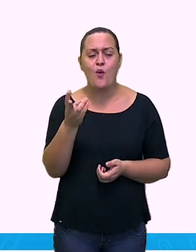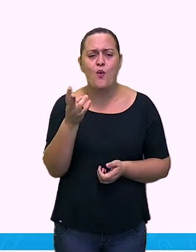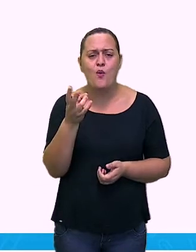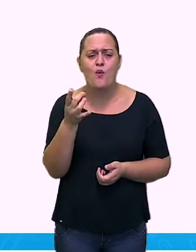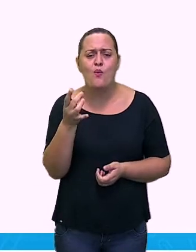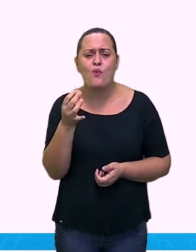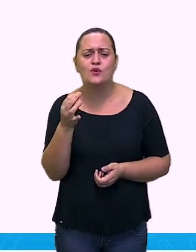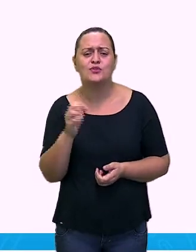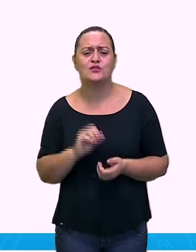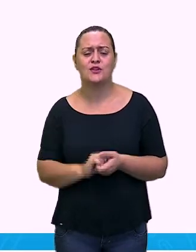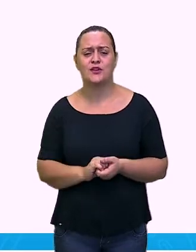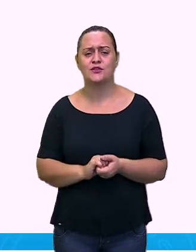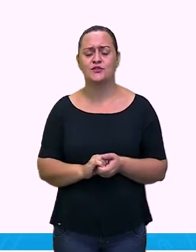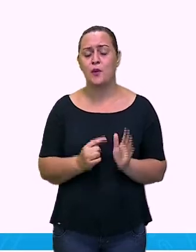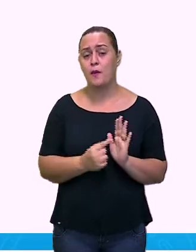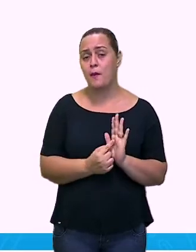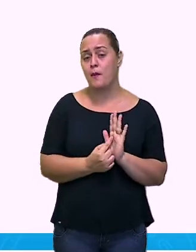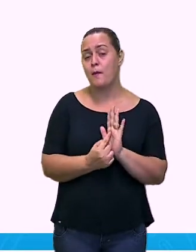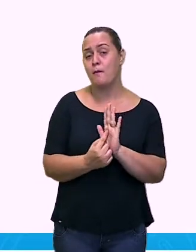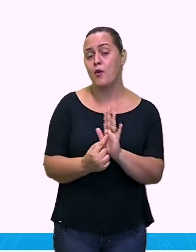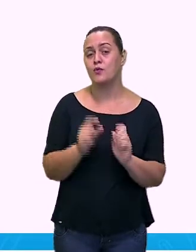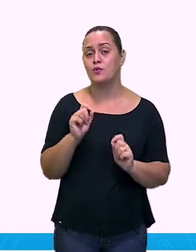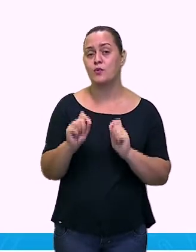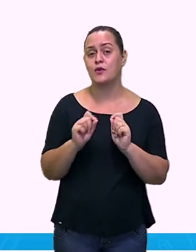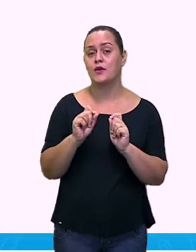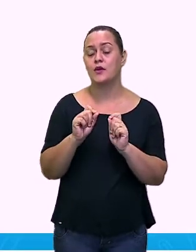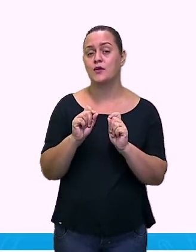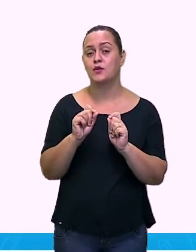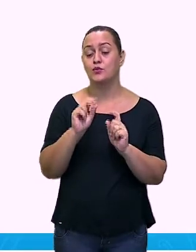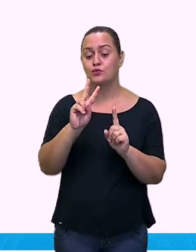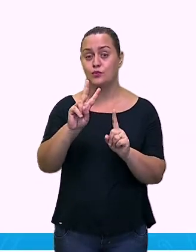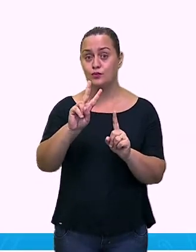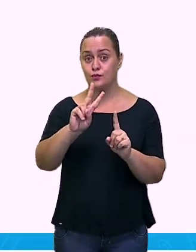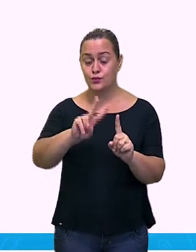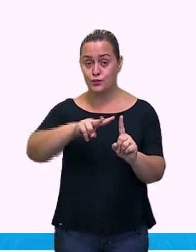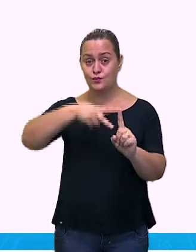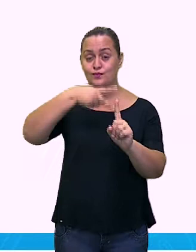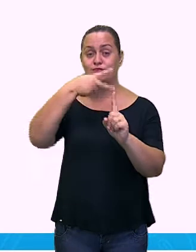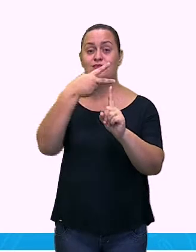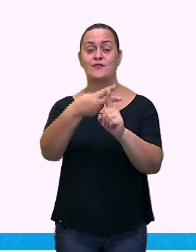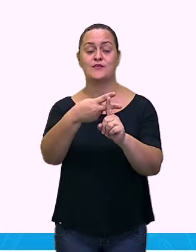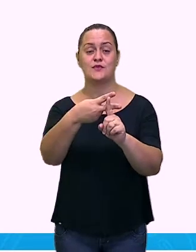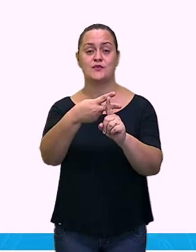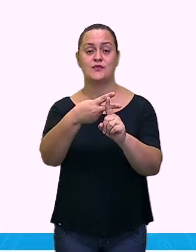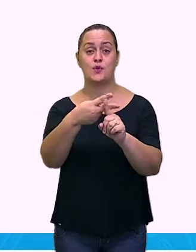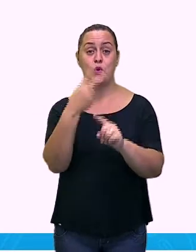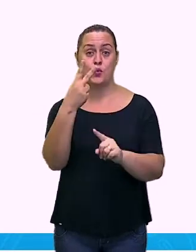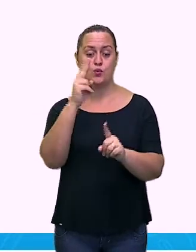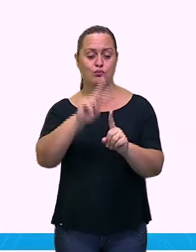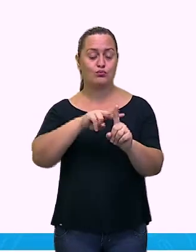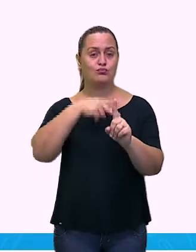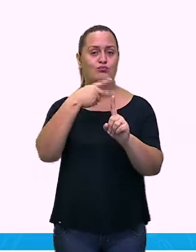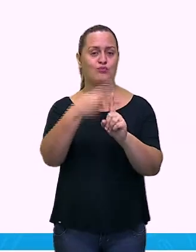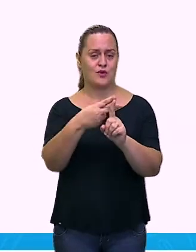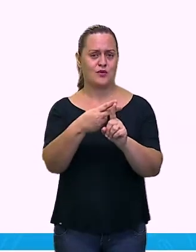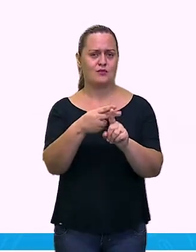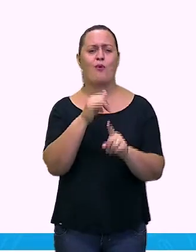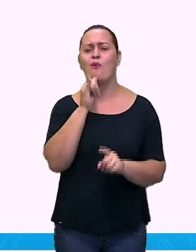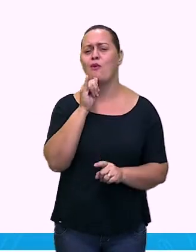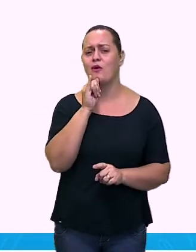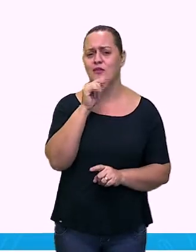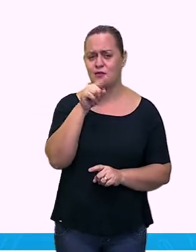corresponde a duas vezes o valor do número vamos no exemplo para a gente